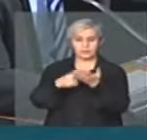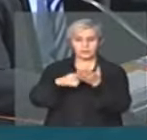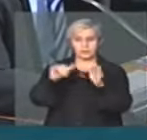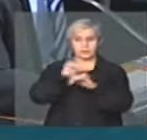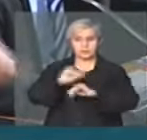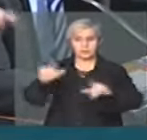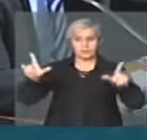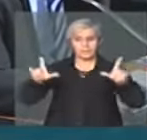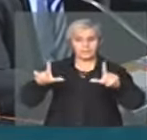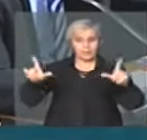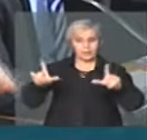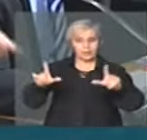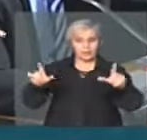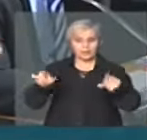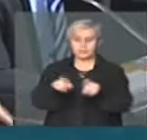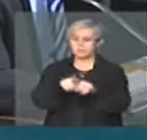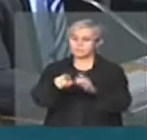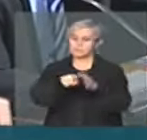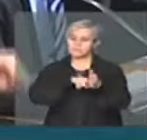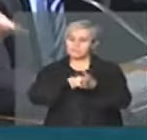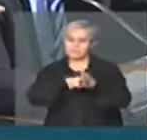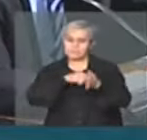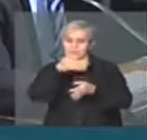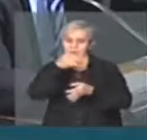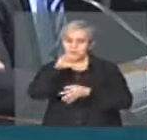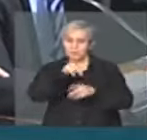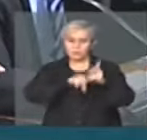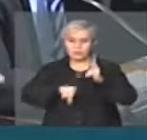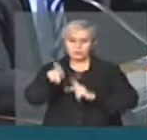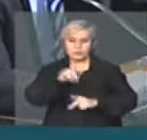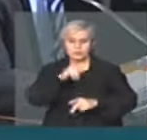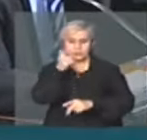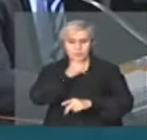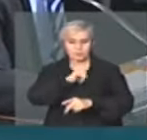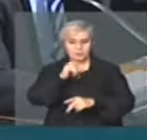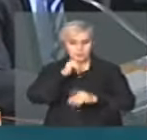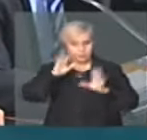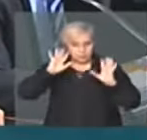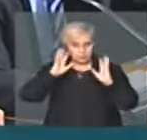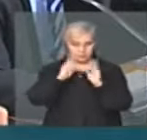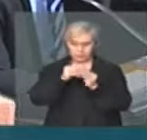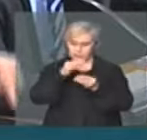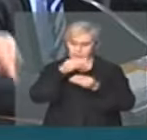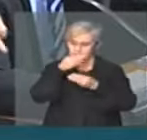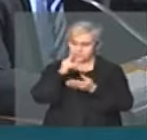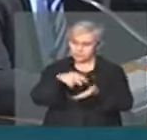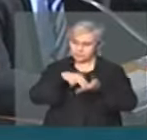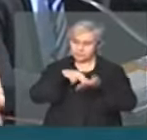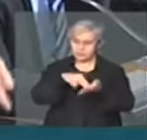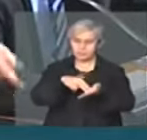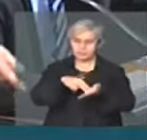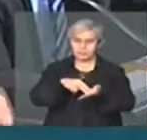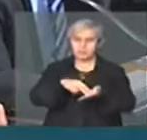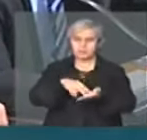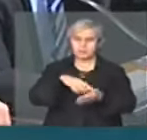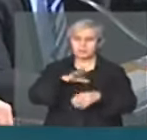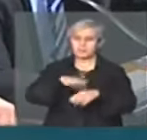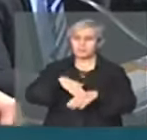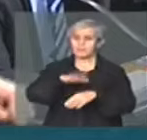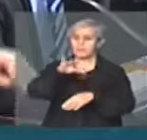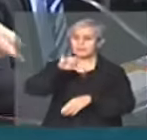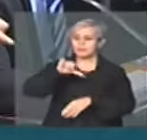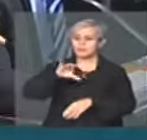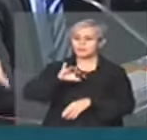televisão, pesquisando a opinião pública para formar sua opinião, e mais de